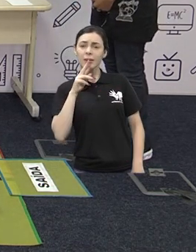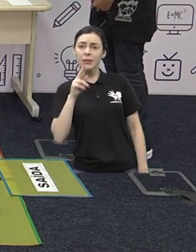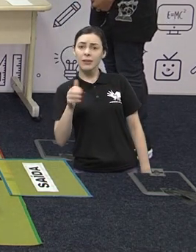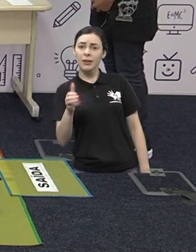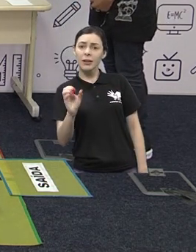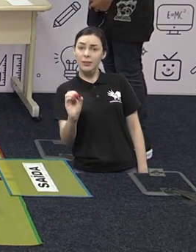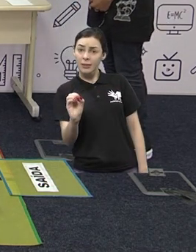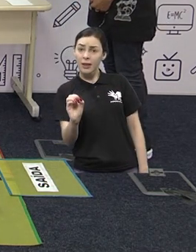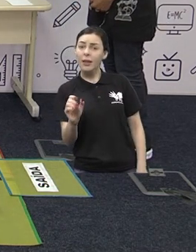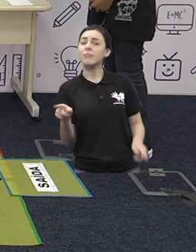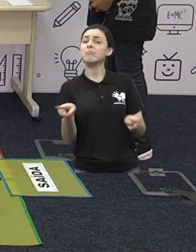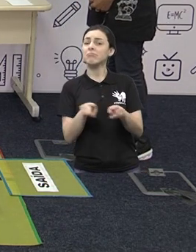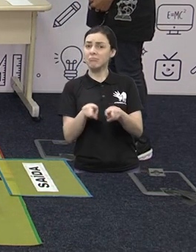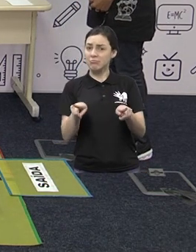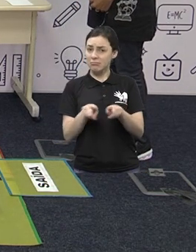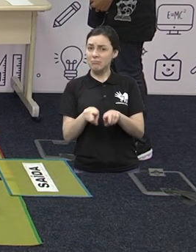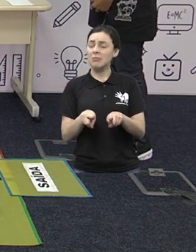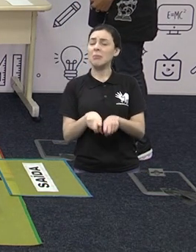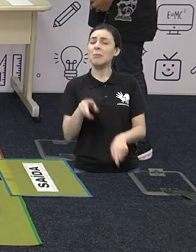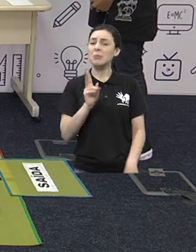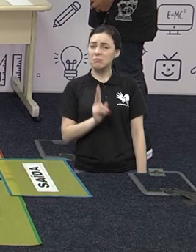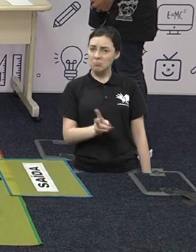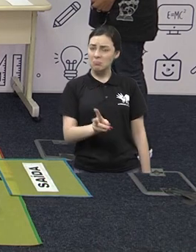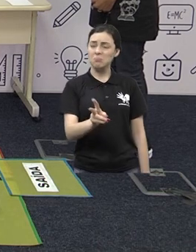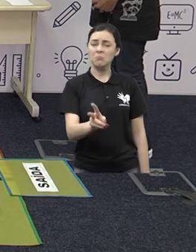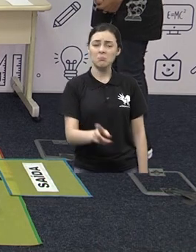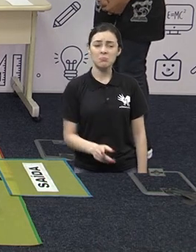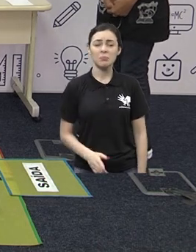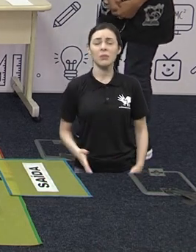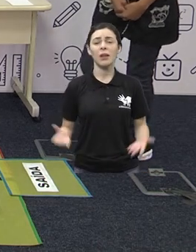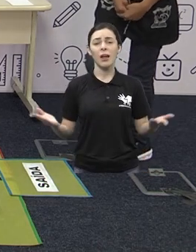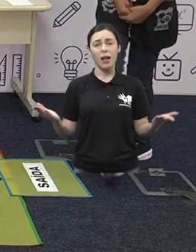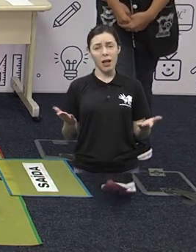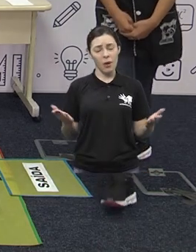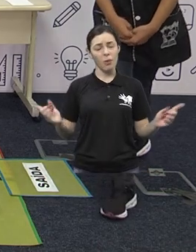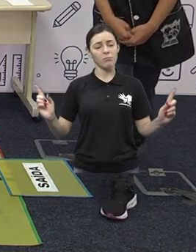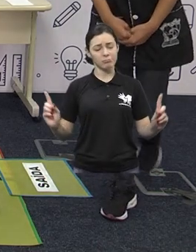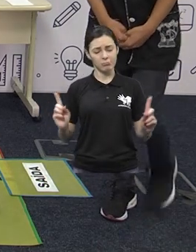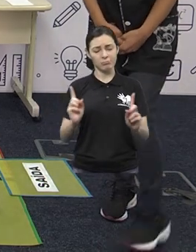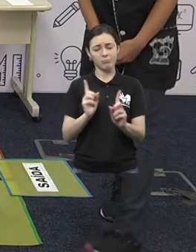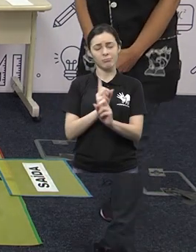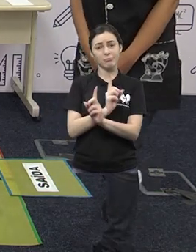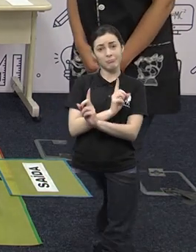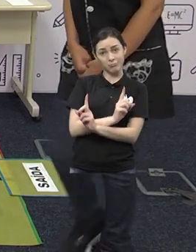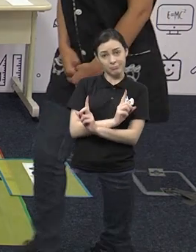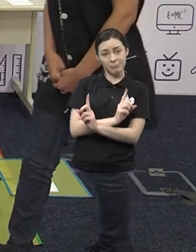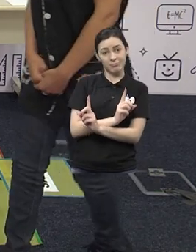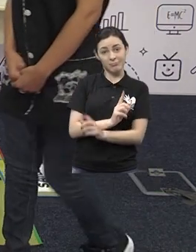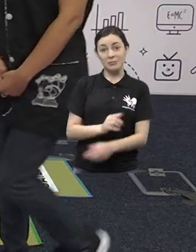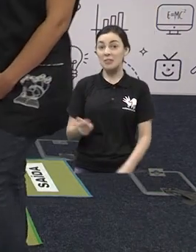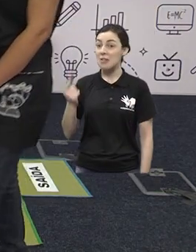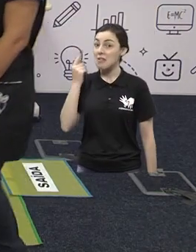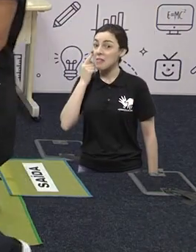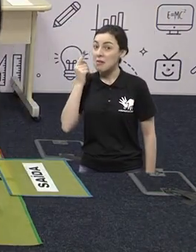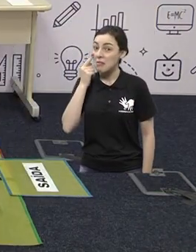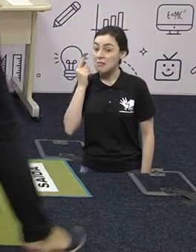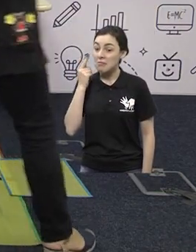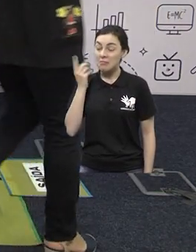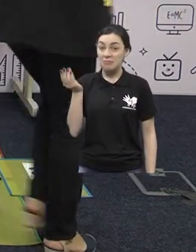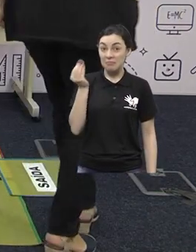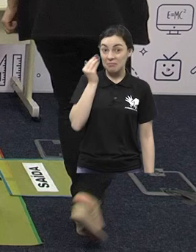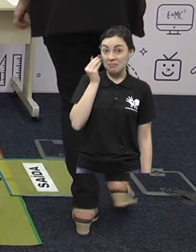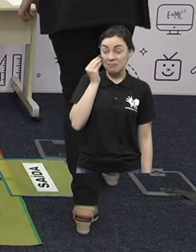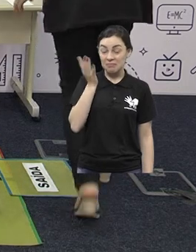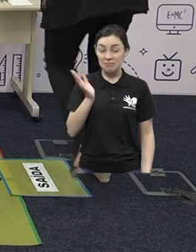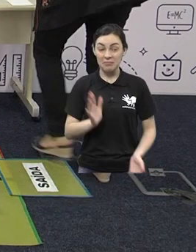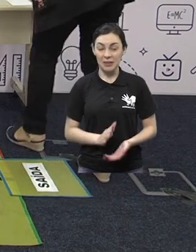a 10. Então, a professora Lu também pode... Agora é a sua vez, tá, Márcia. Tá bom. Opa, vamos ver se eu vou